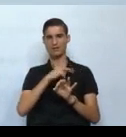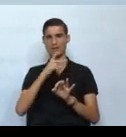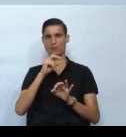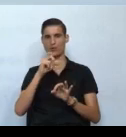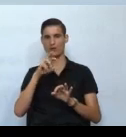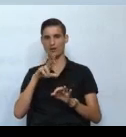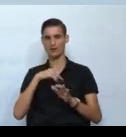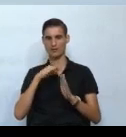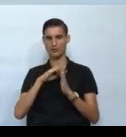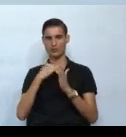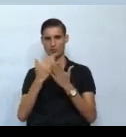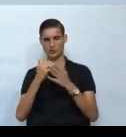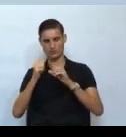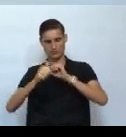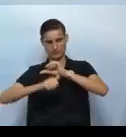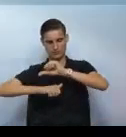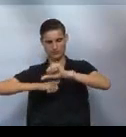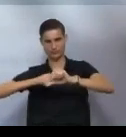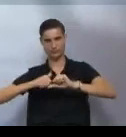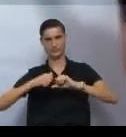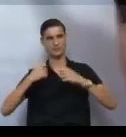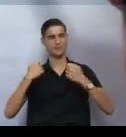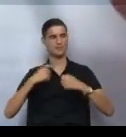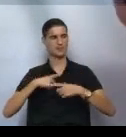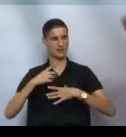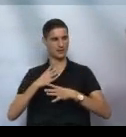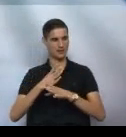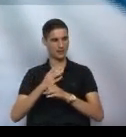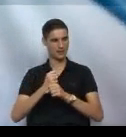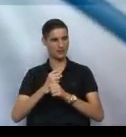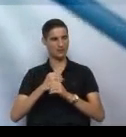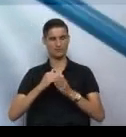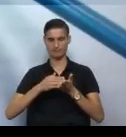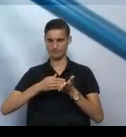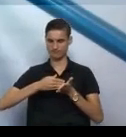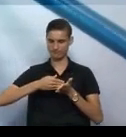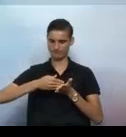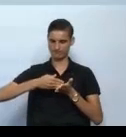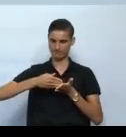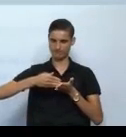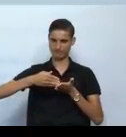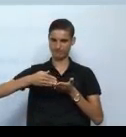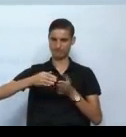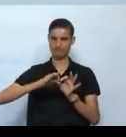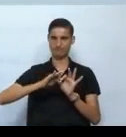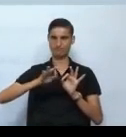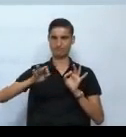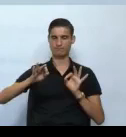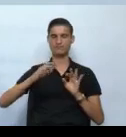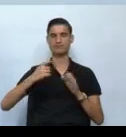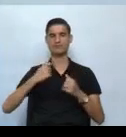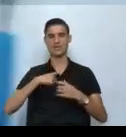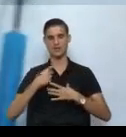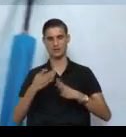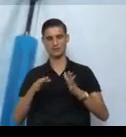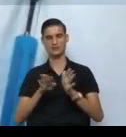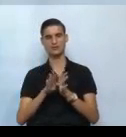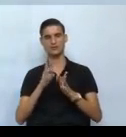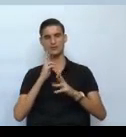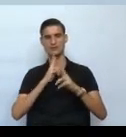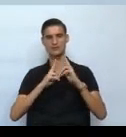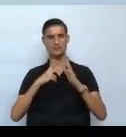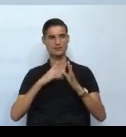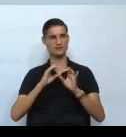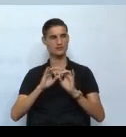fazendo toda essa substituição, é necessário um cálculo bem extenso para que a gente chegue, então, nesse Laplaciano